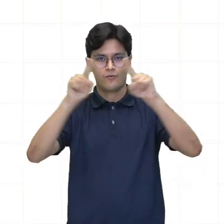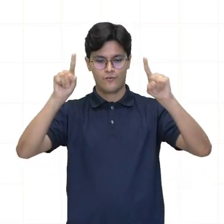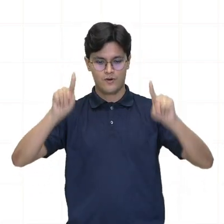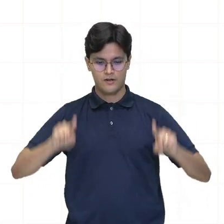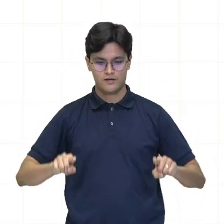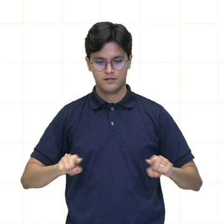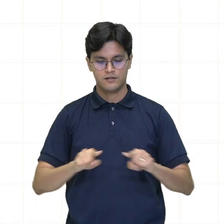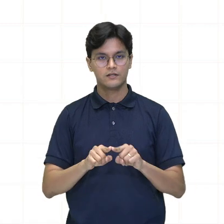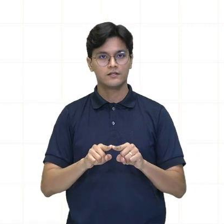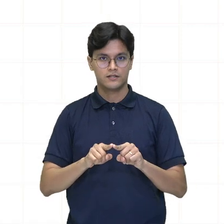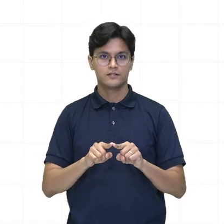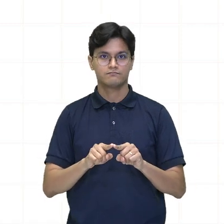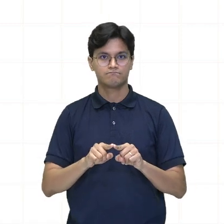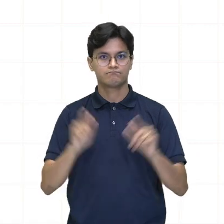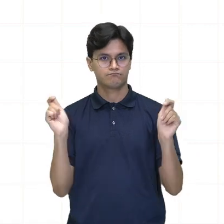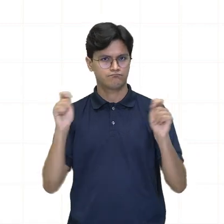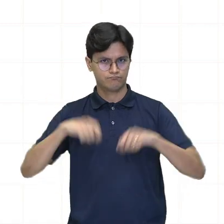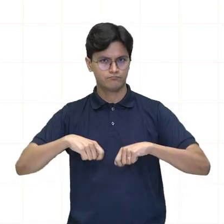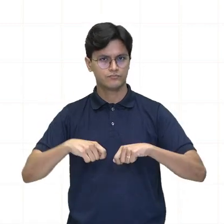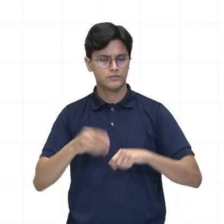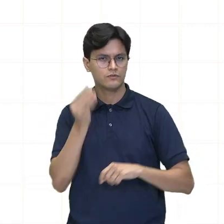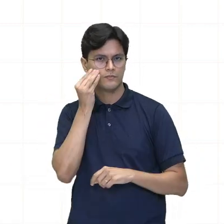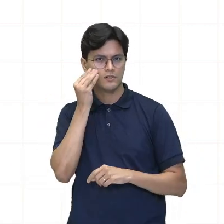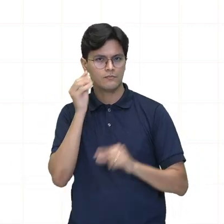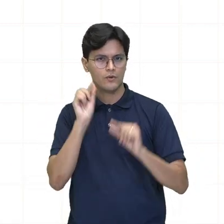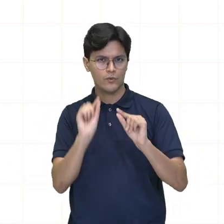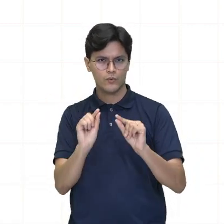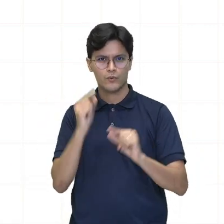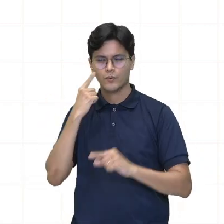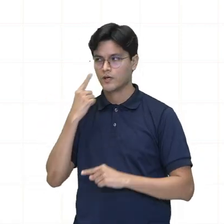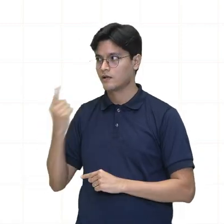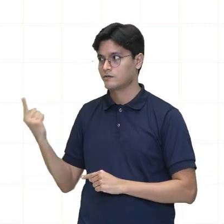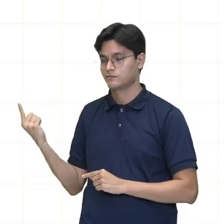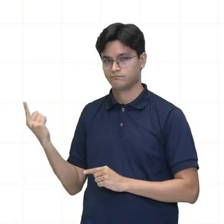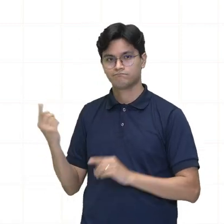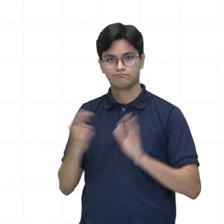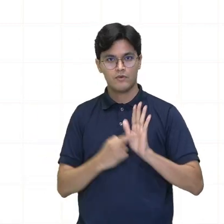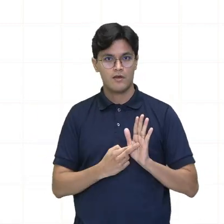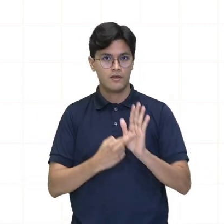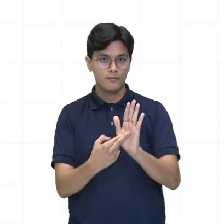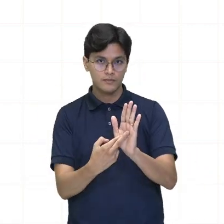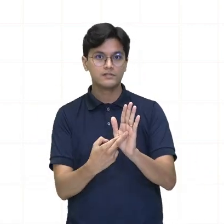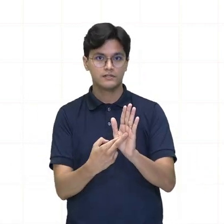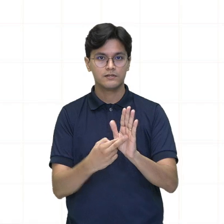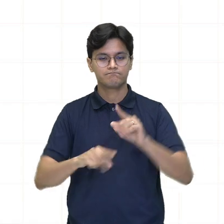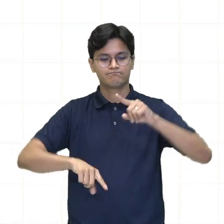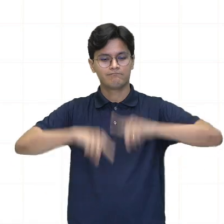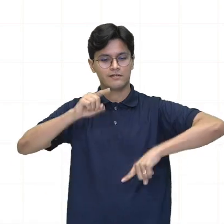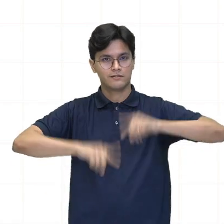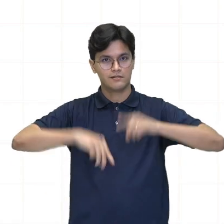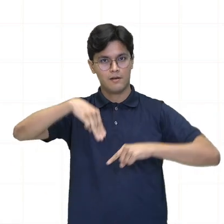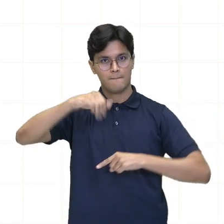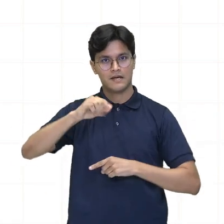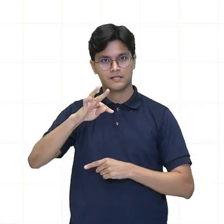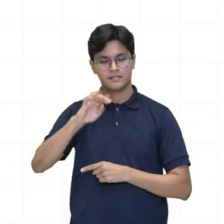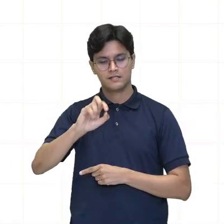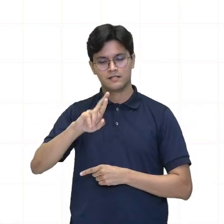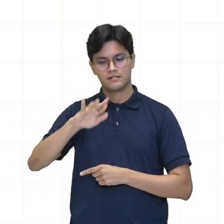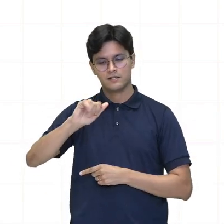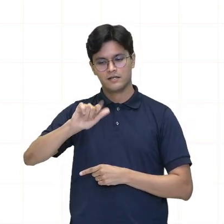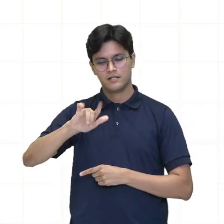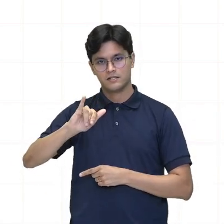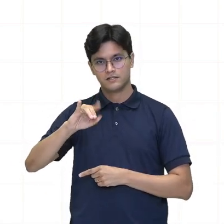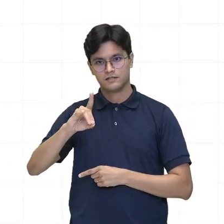estão observando na imagem representa justamente a materialidade e o círculo em